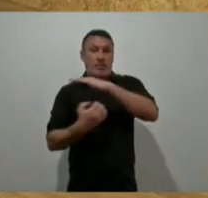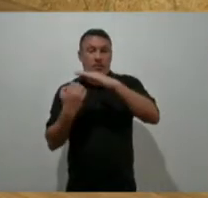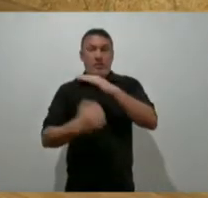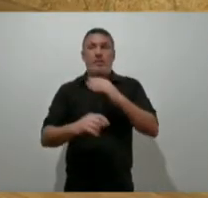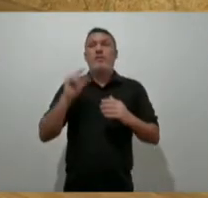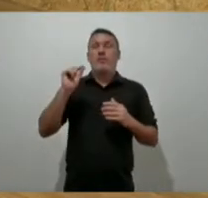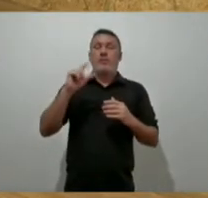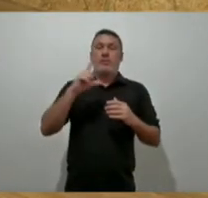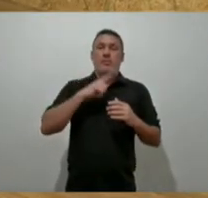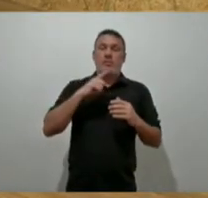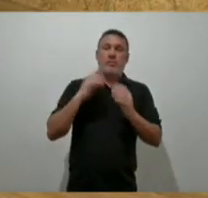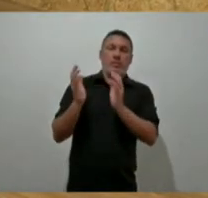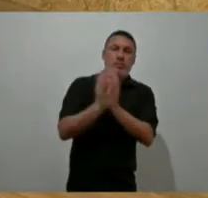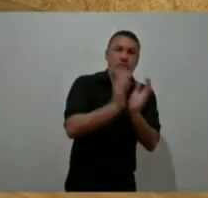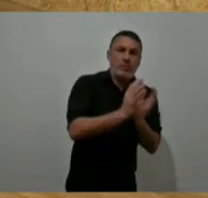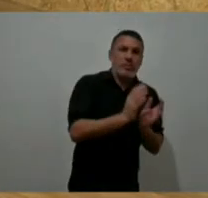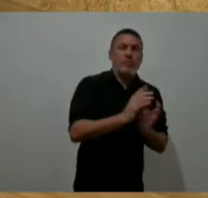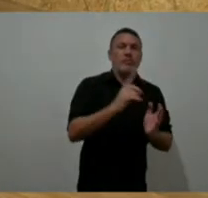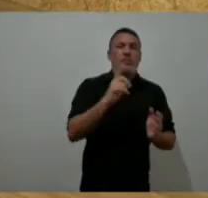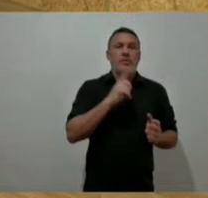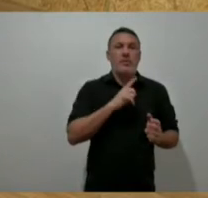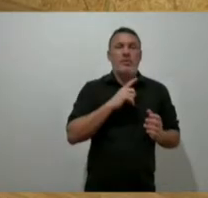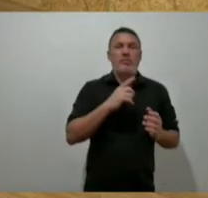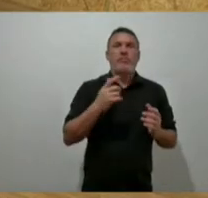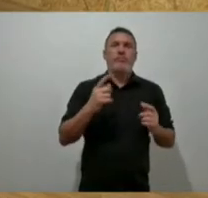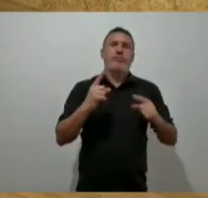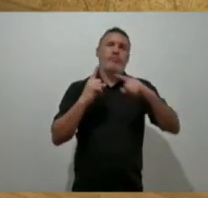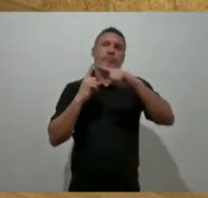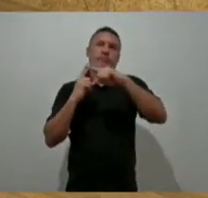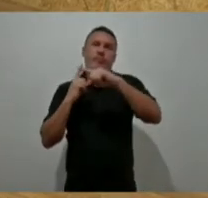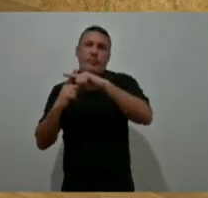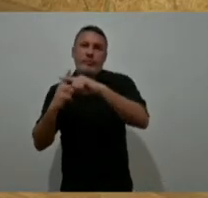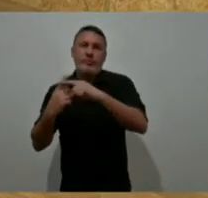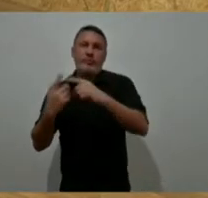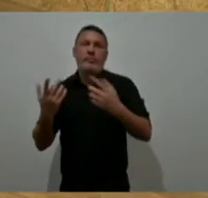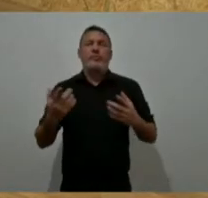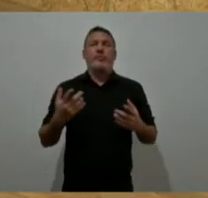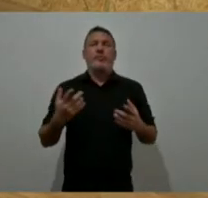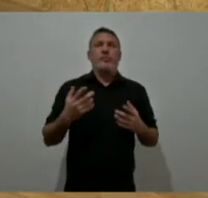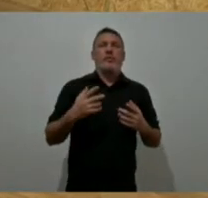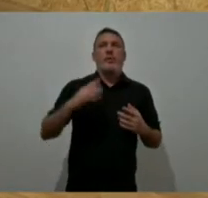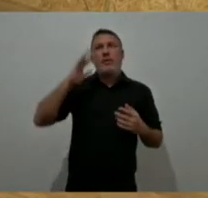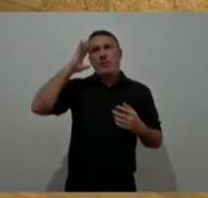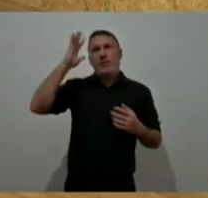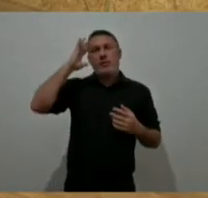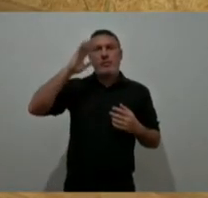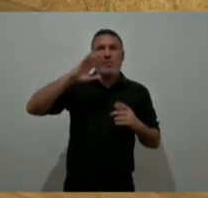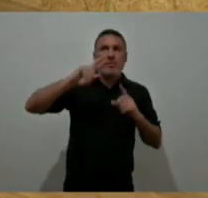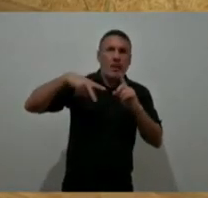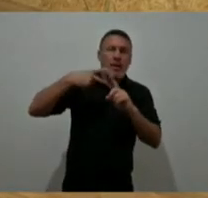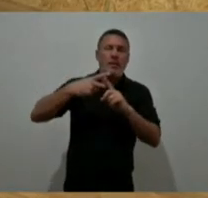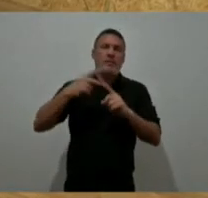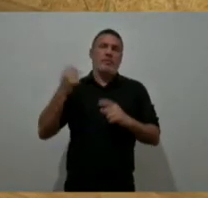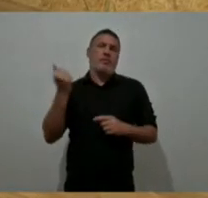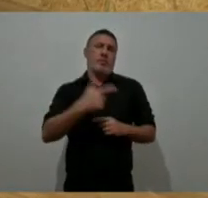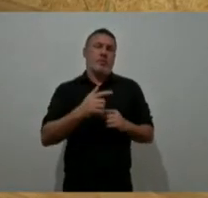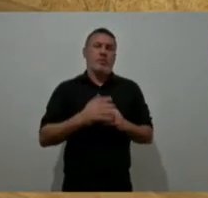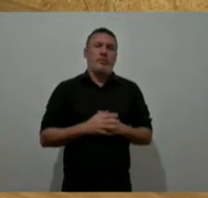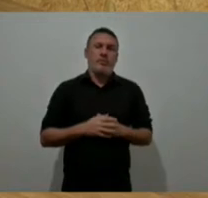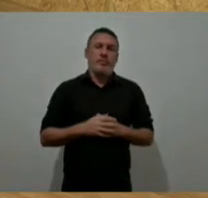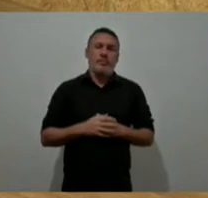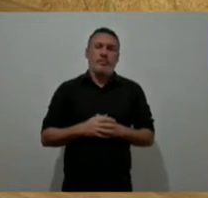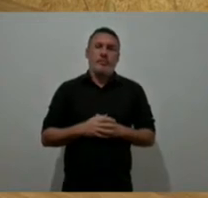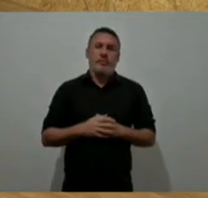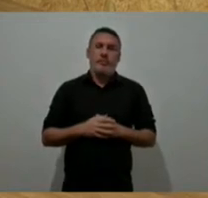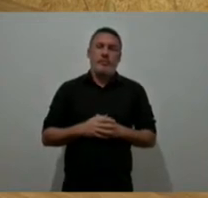poder positivo muito maior do que se imagina, né? Então, assim, então é o certo a fazer, e o